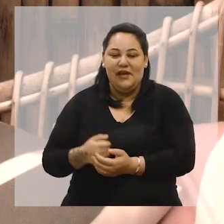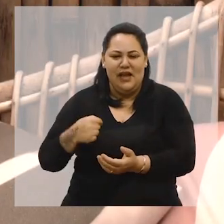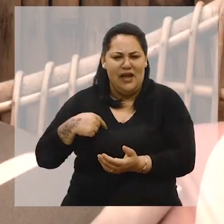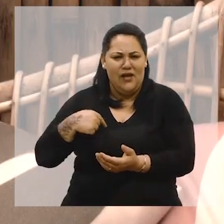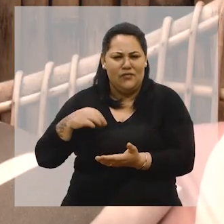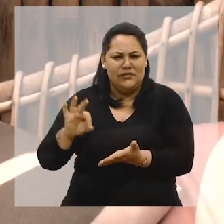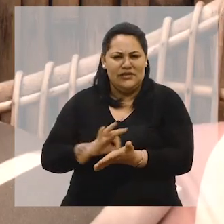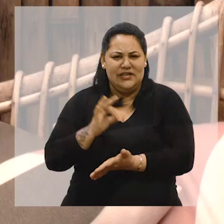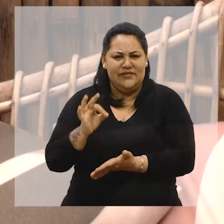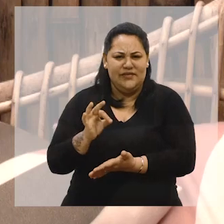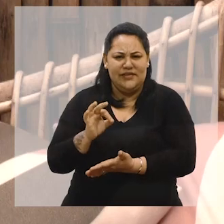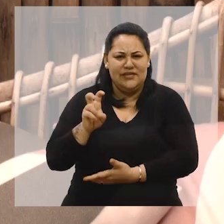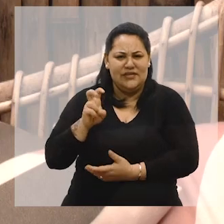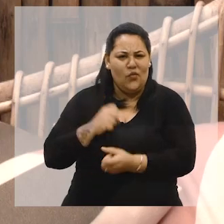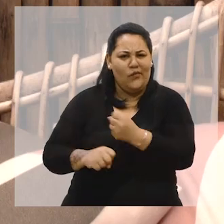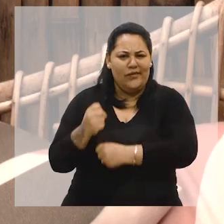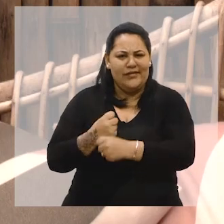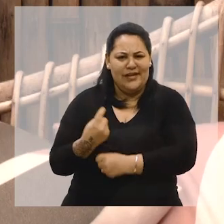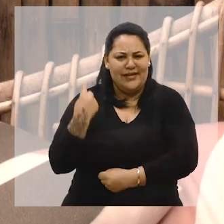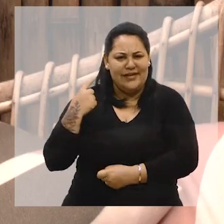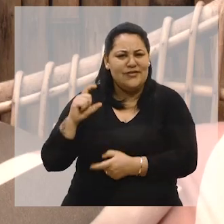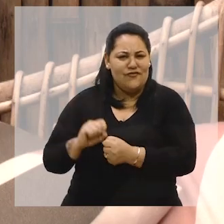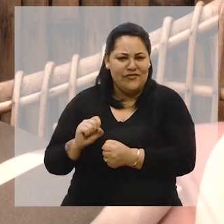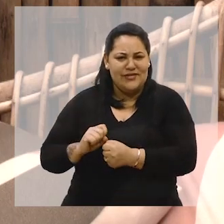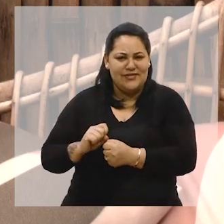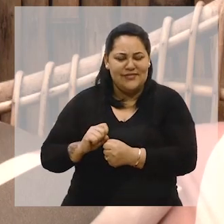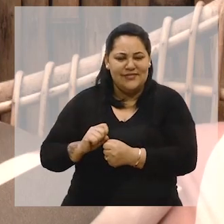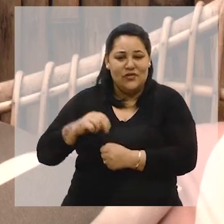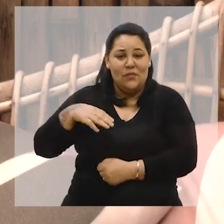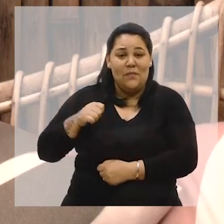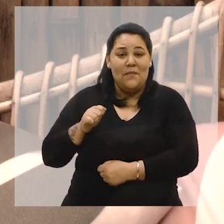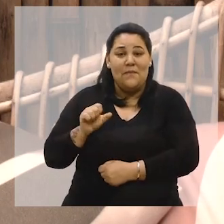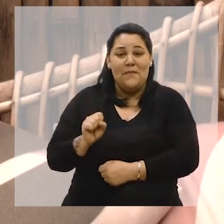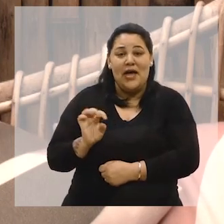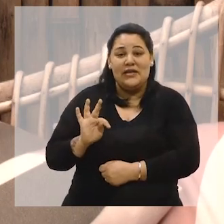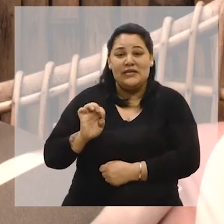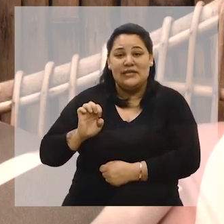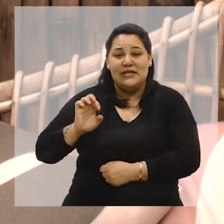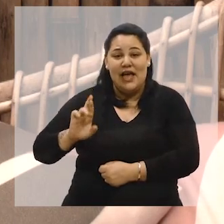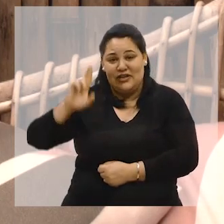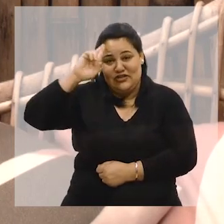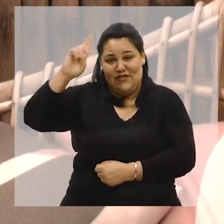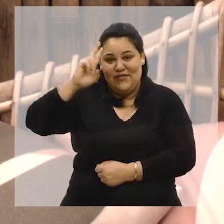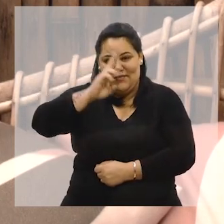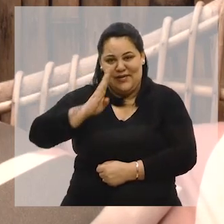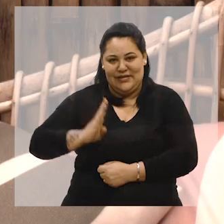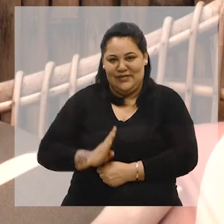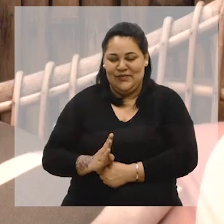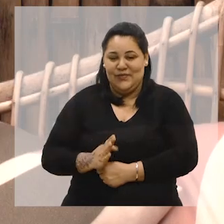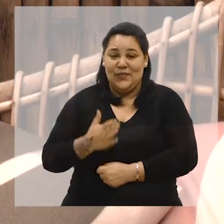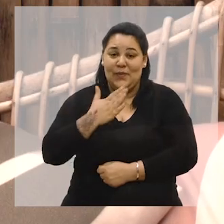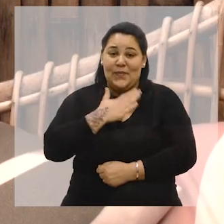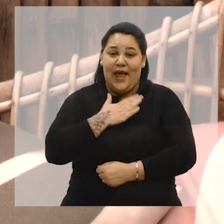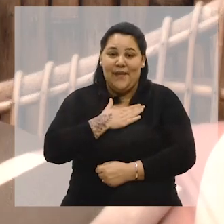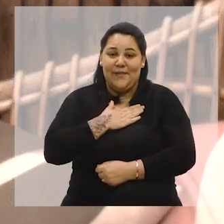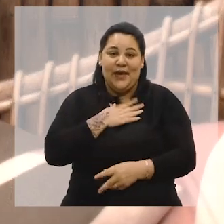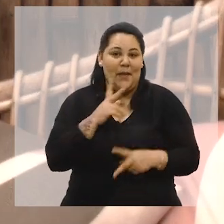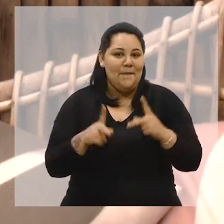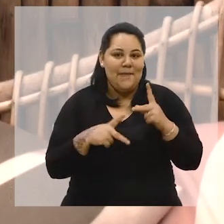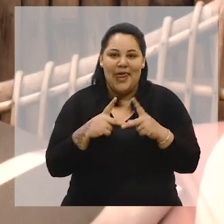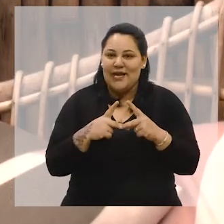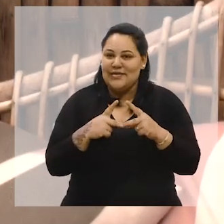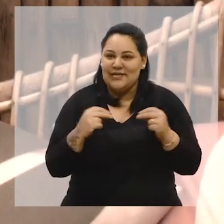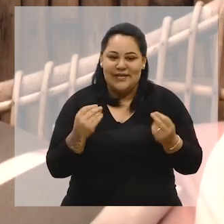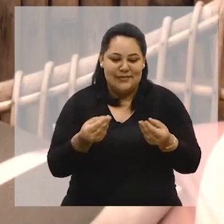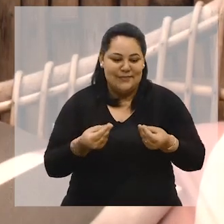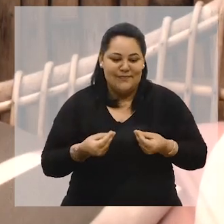no MasterChef há 5 anos já, né? Então, para mim foi um presente ainda maior estar participando dos 10